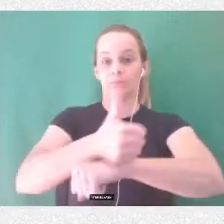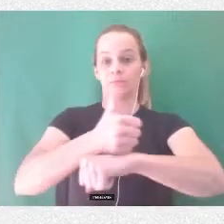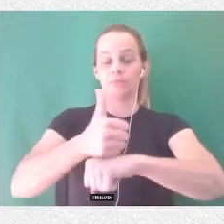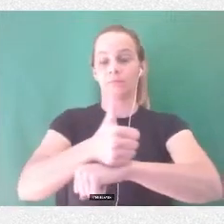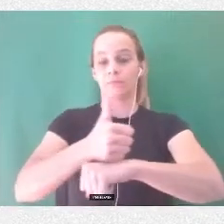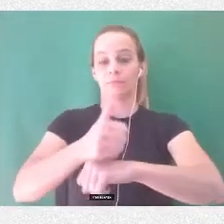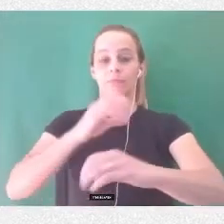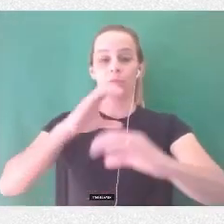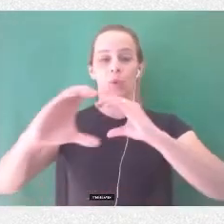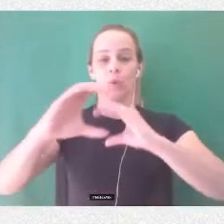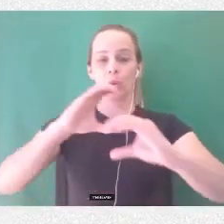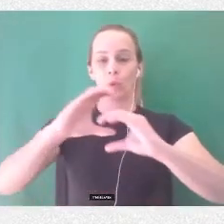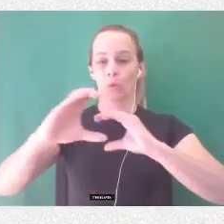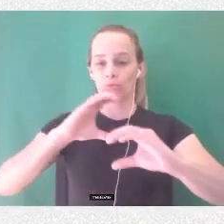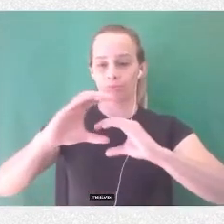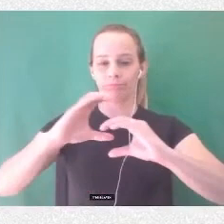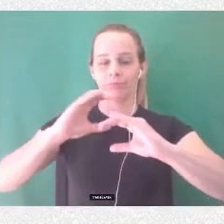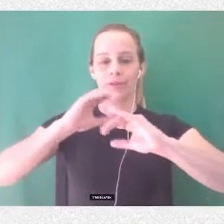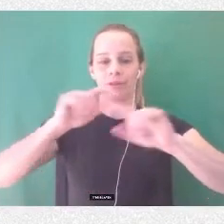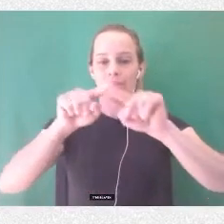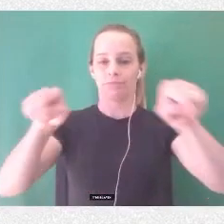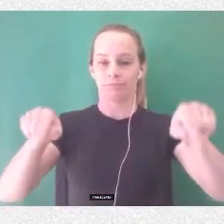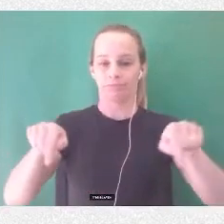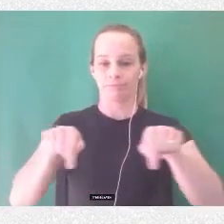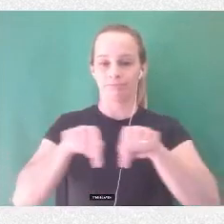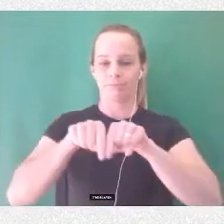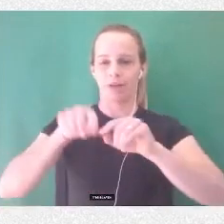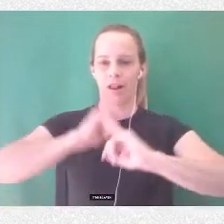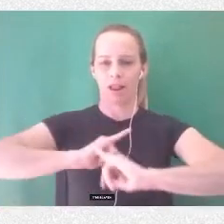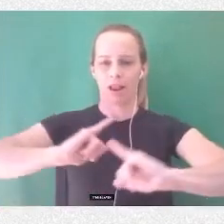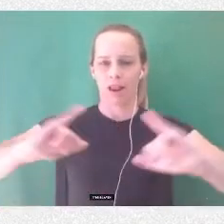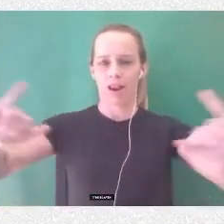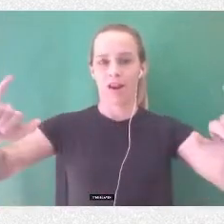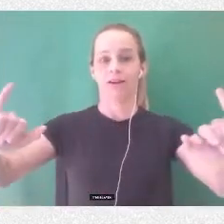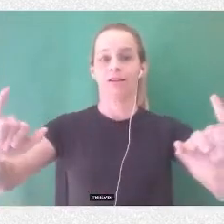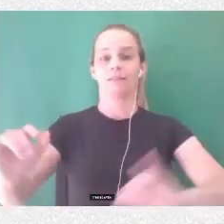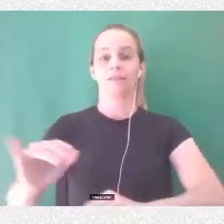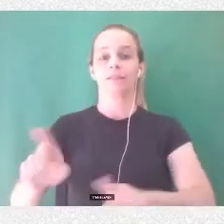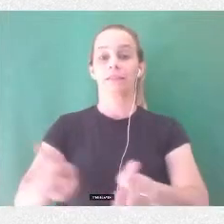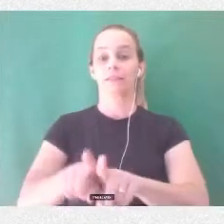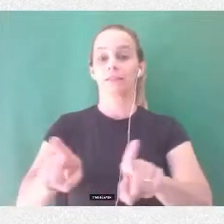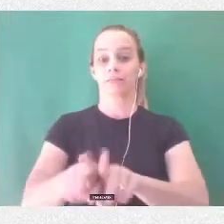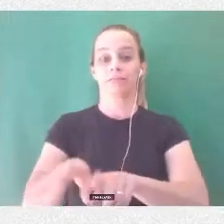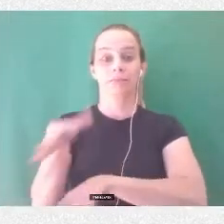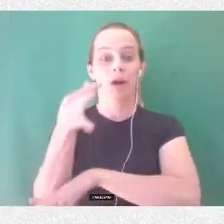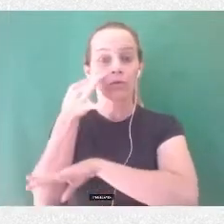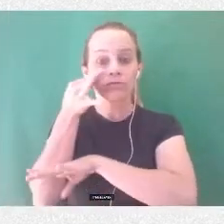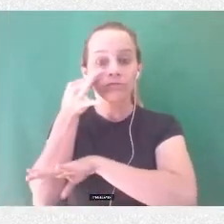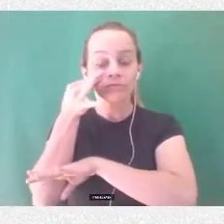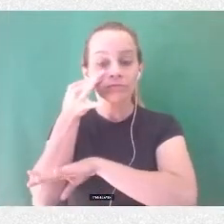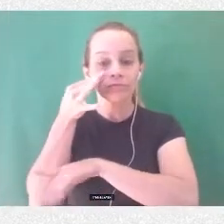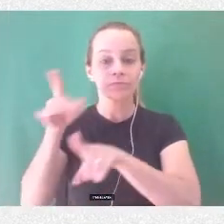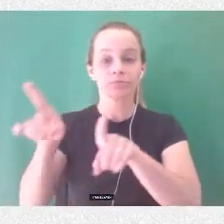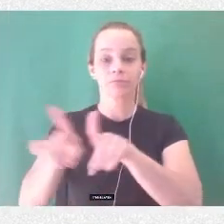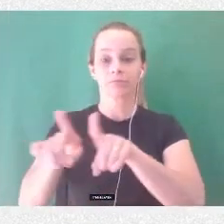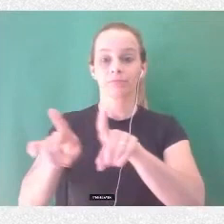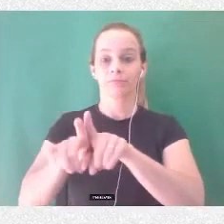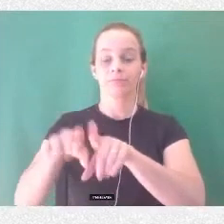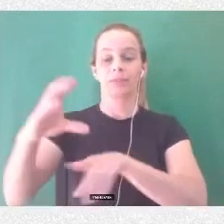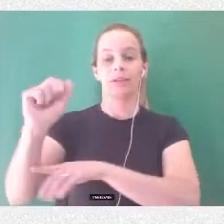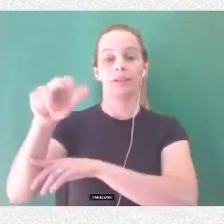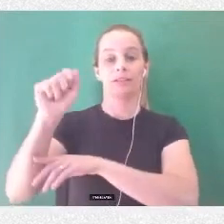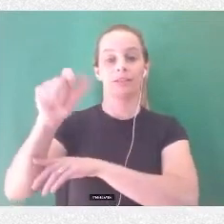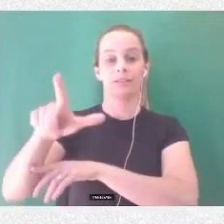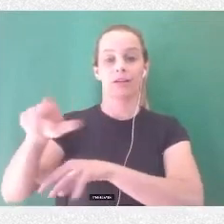nossa sala de imprensa, que acompanham também ao vivo pela transmissão no canal da UFPR TV